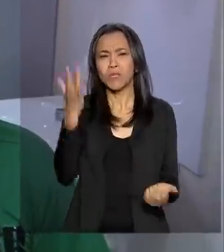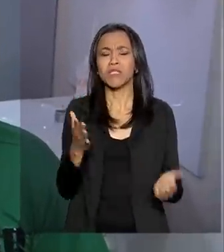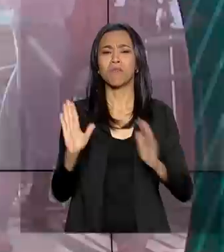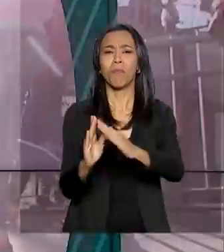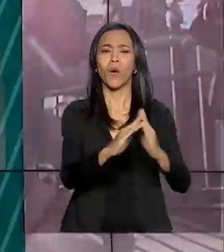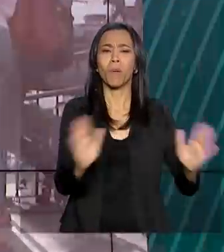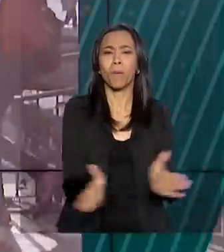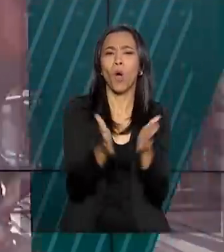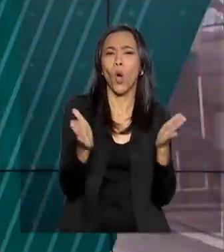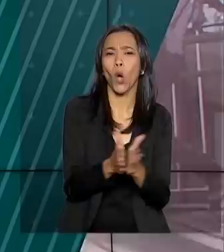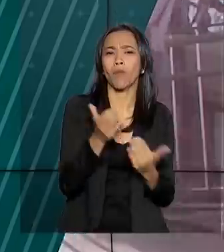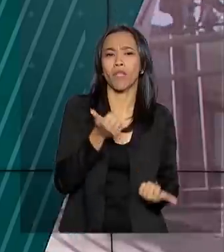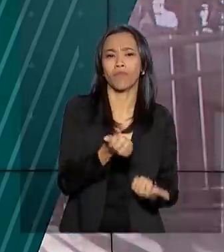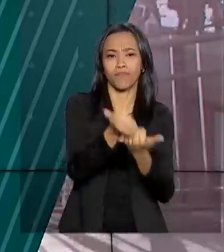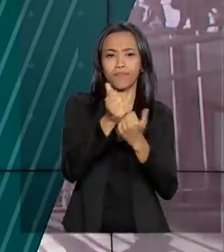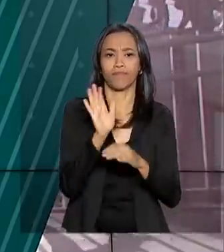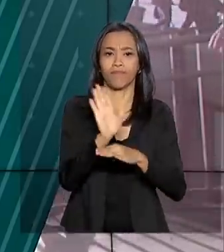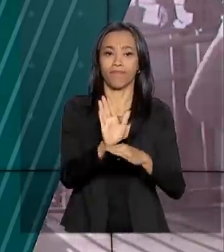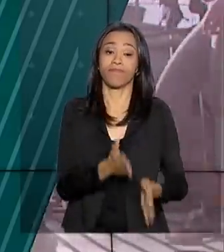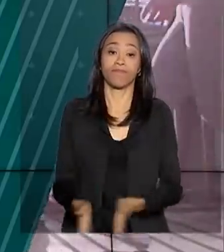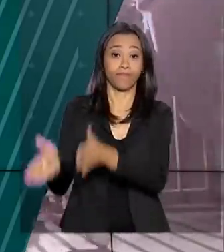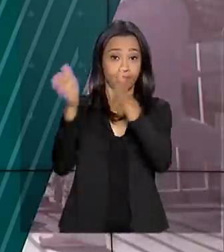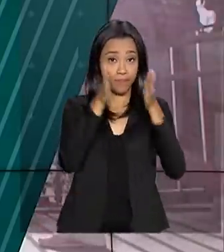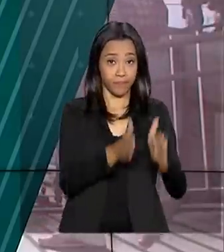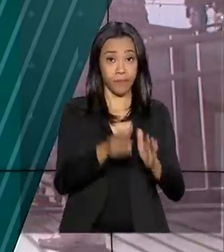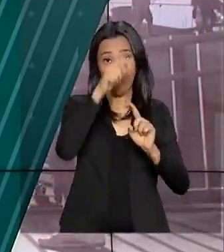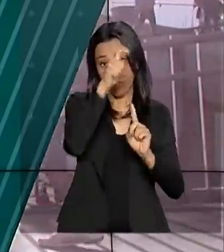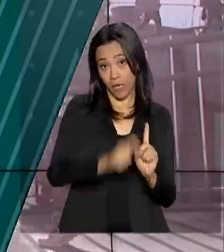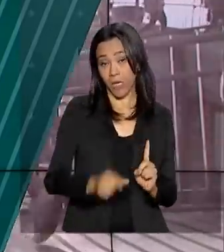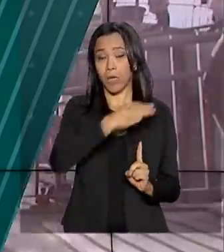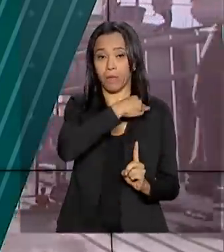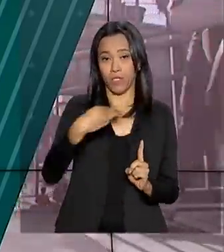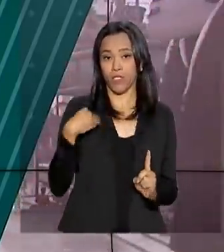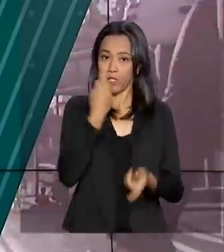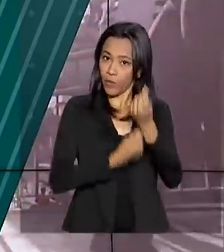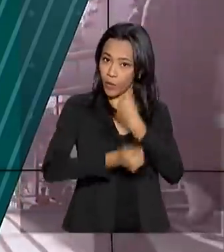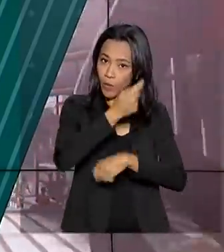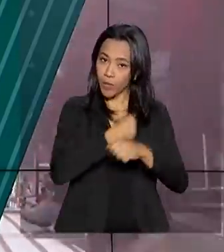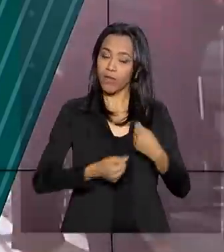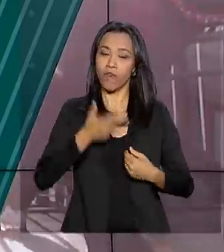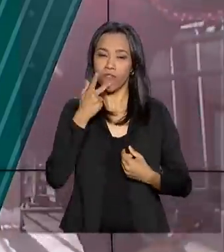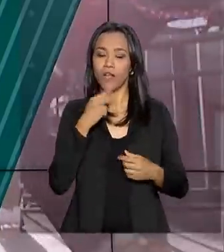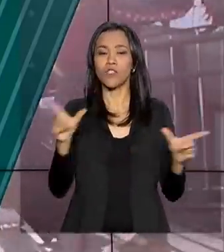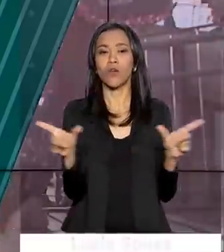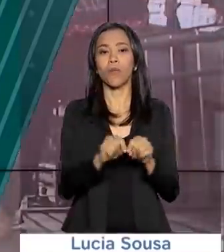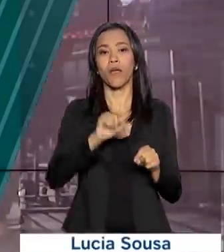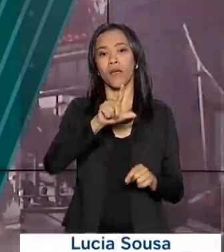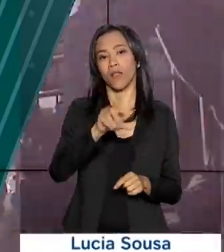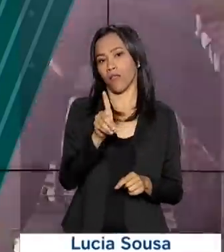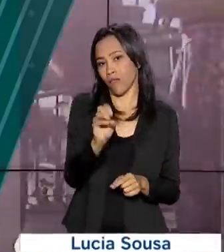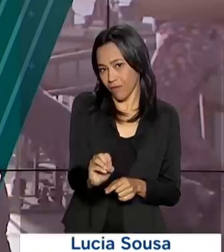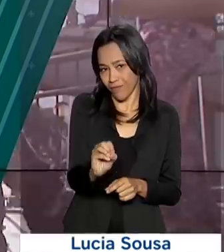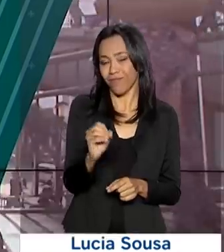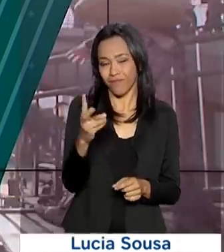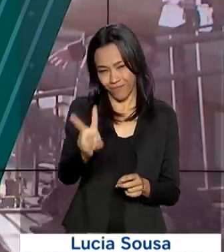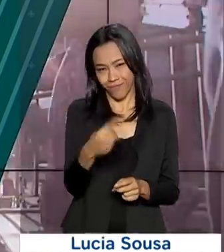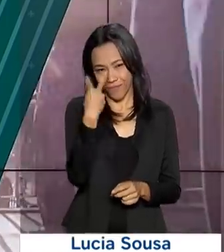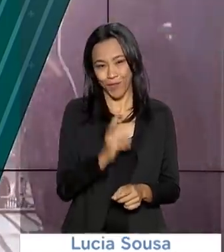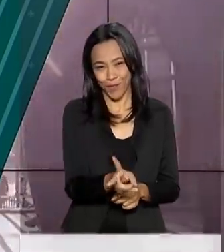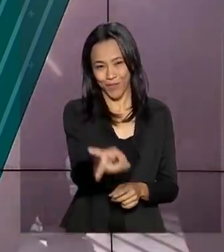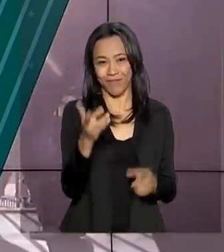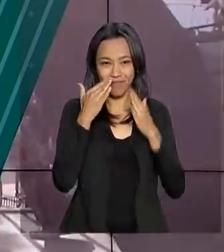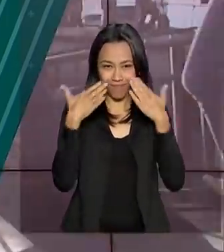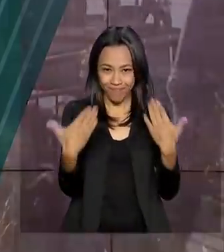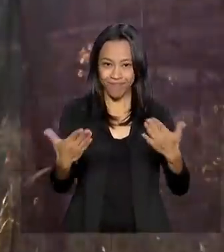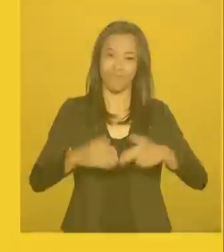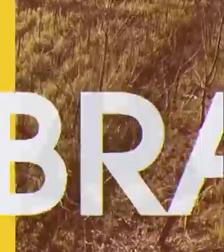pobres o ministro da economia vai hoje ao congresso falar sobre a lei de diretrizes orçamentárias fique com a gente no brasil em dia já